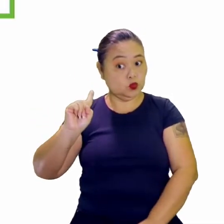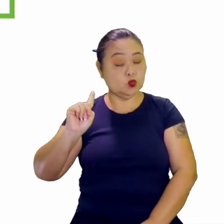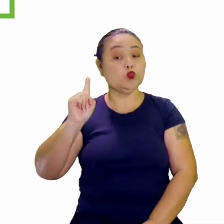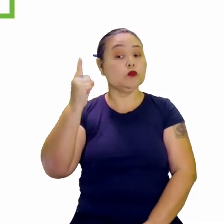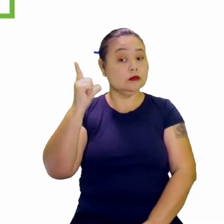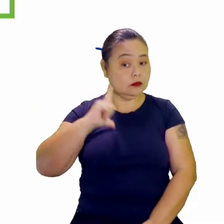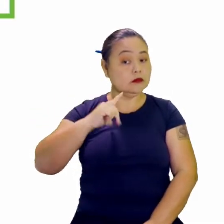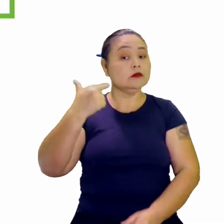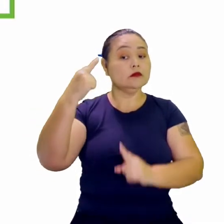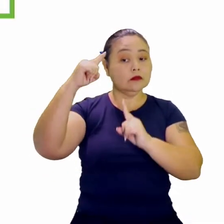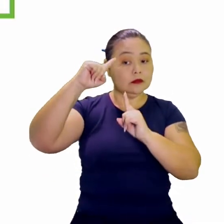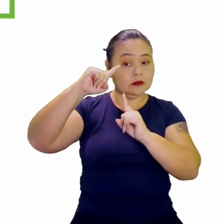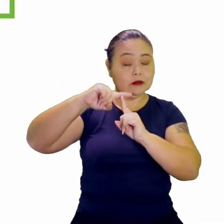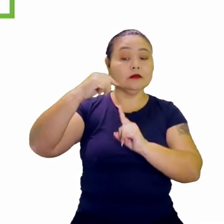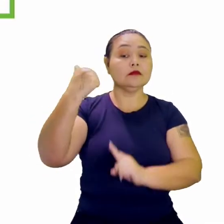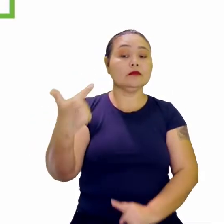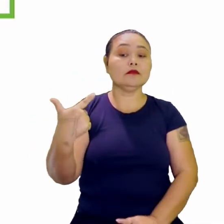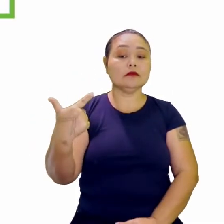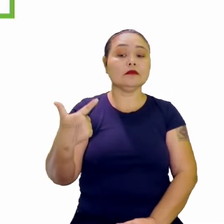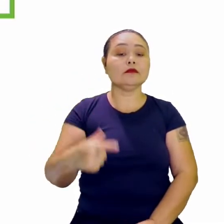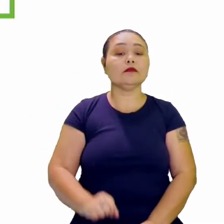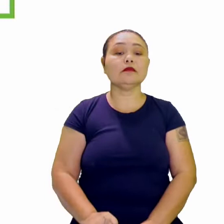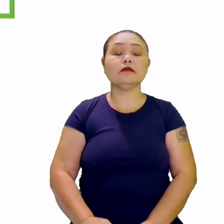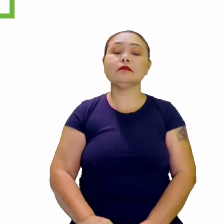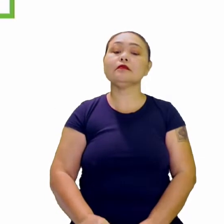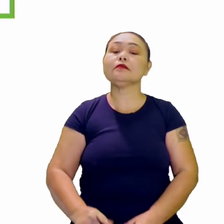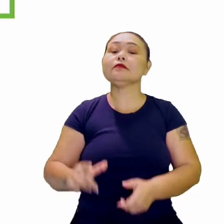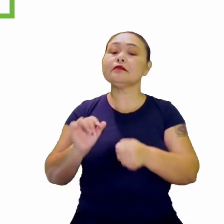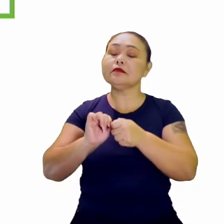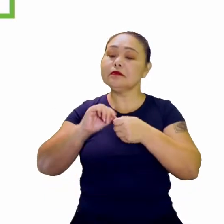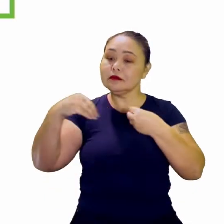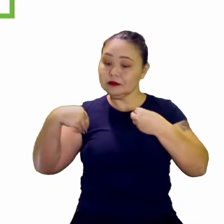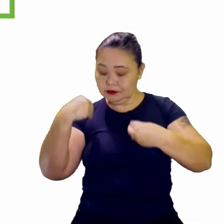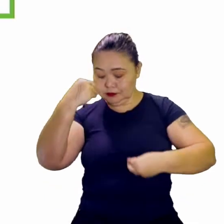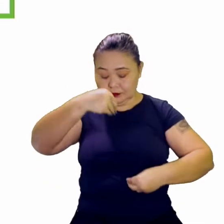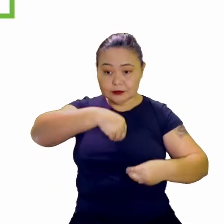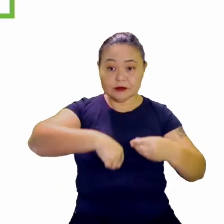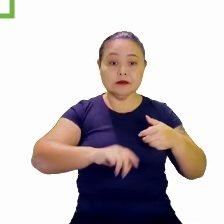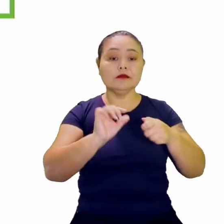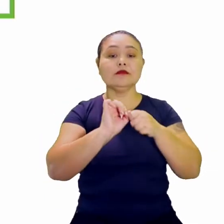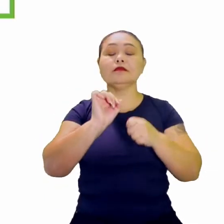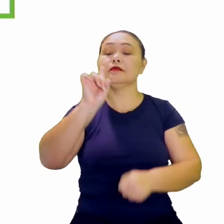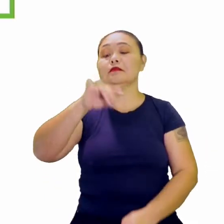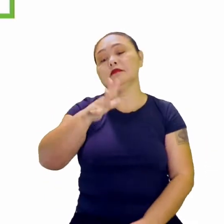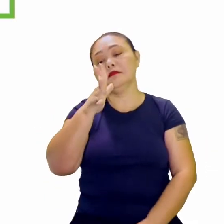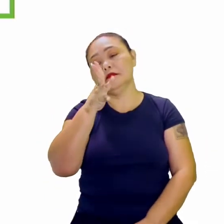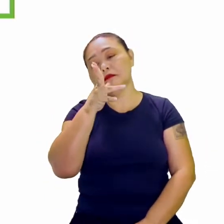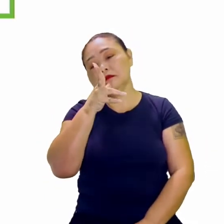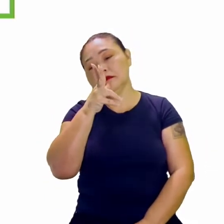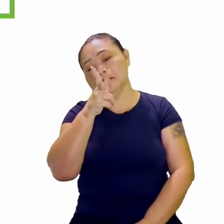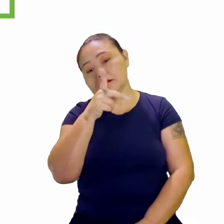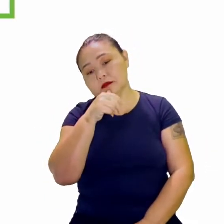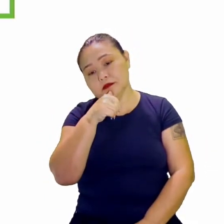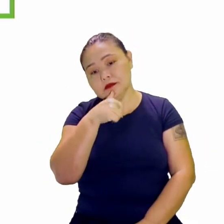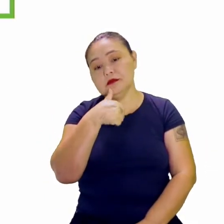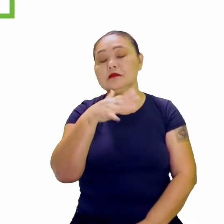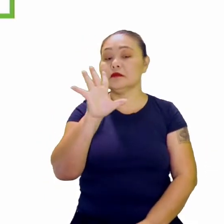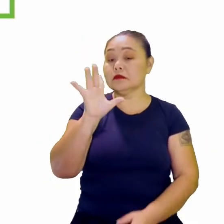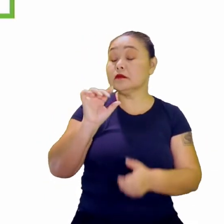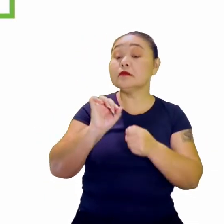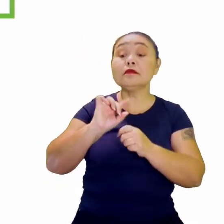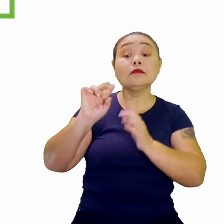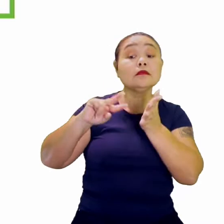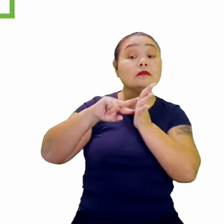tipo 2. Marcação metabólica. Eu digo que é lenta, que é oxidativa.